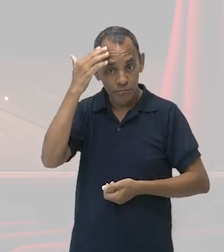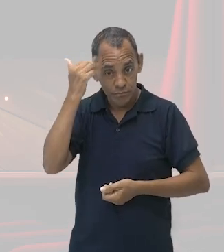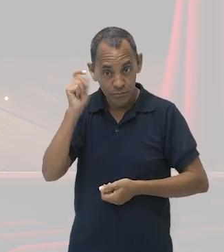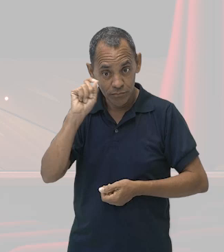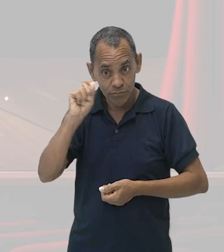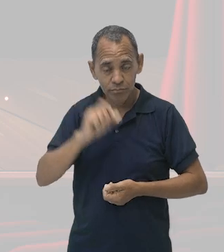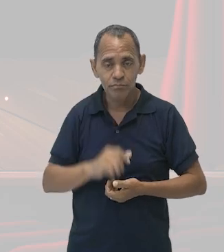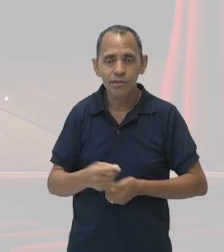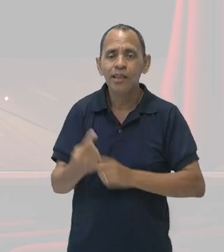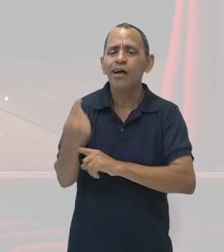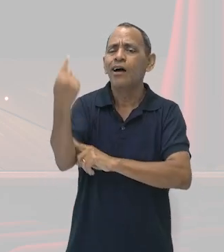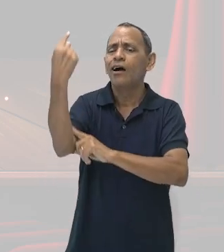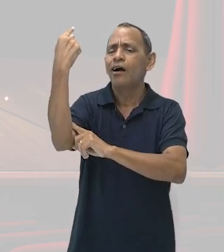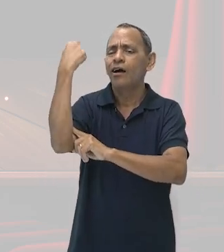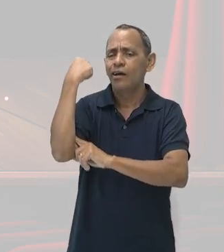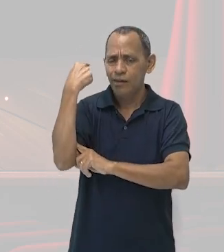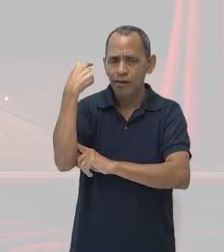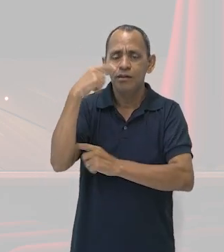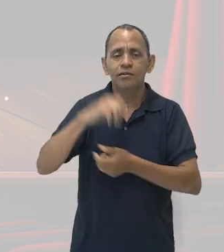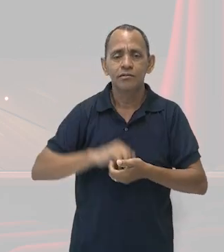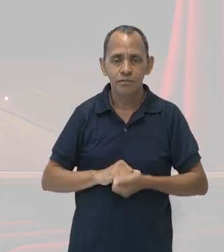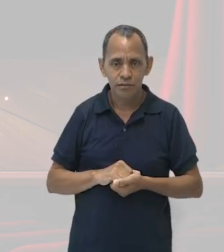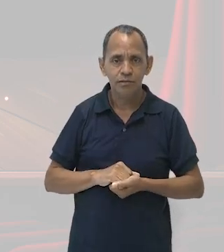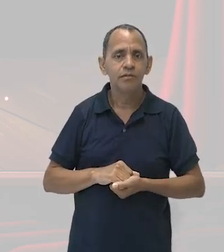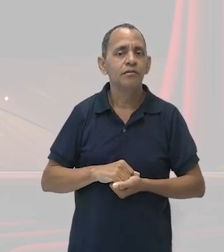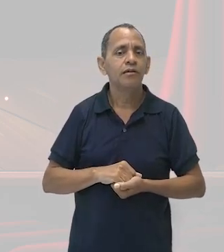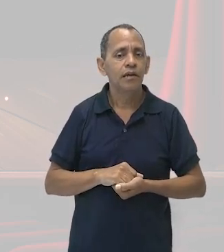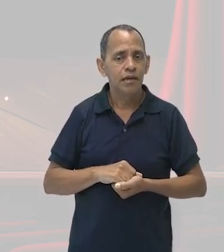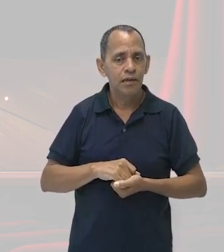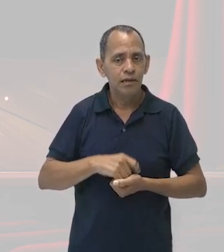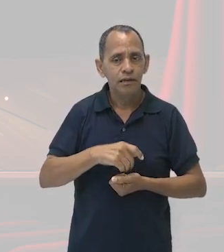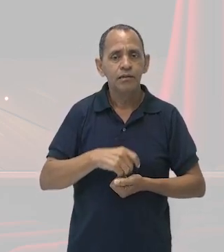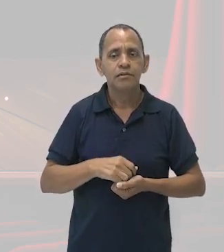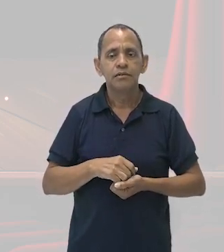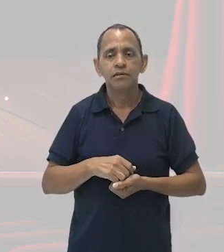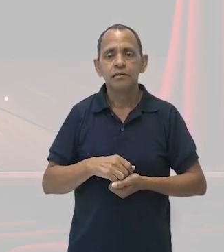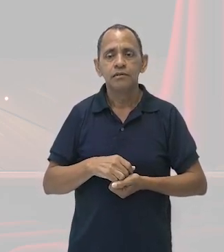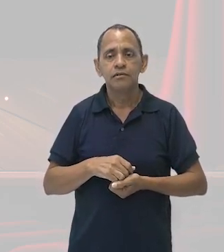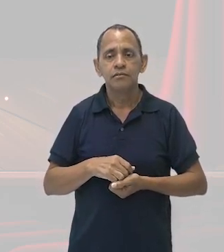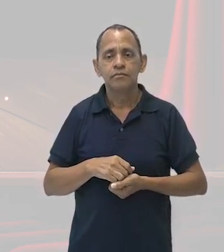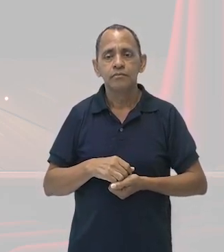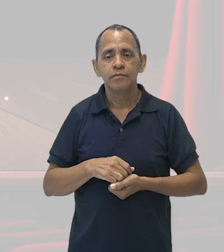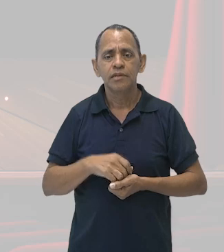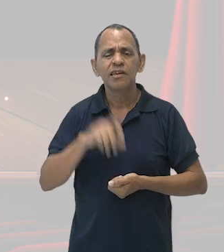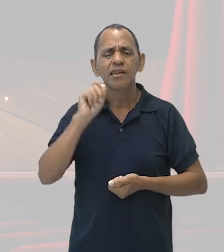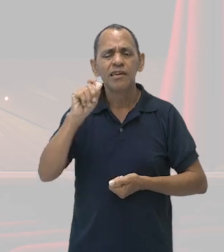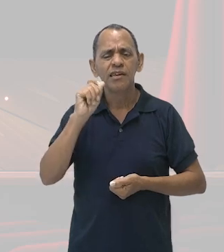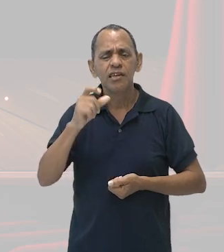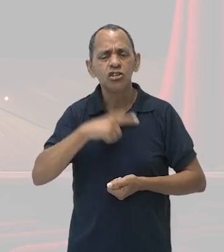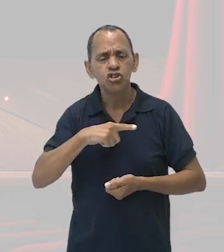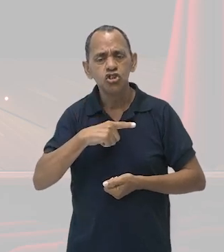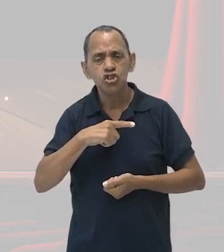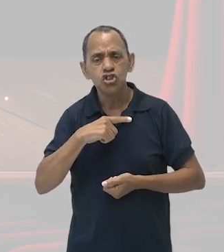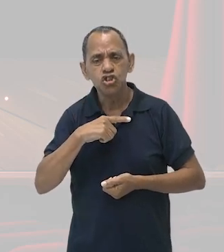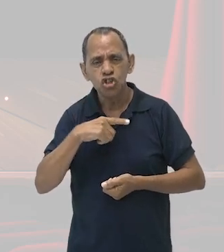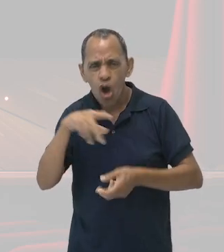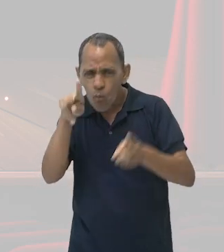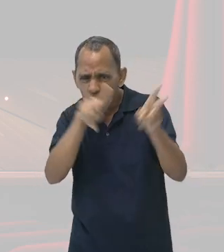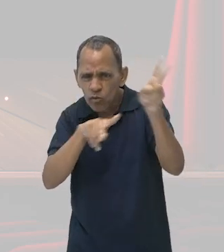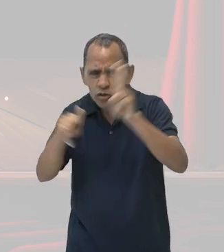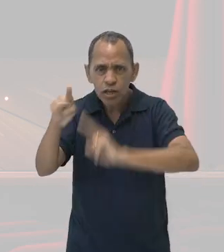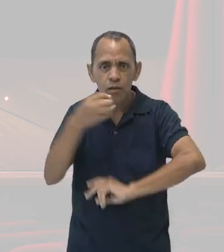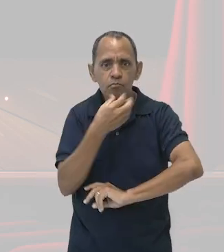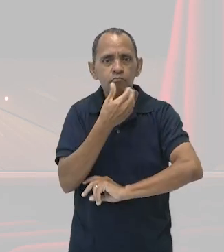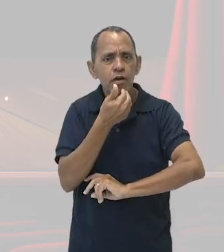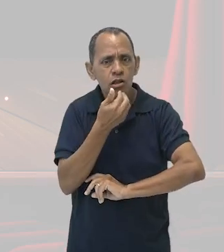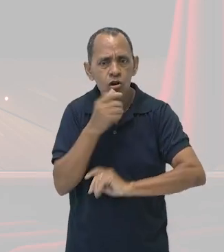uma maior visibilidade no palco eram os homens? Isso mesmo, o balé começou através dos